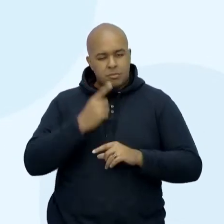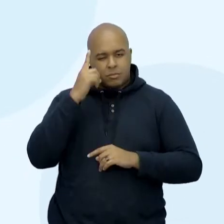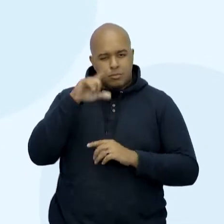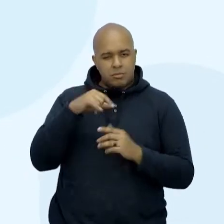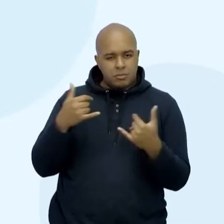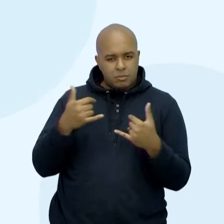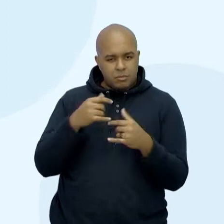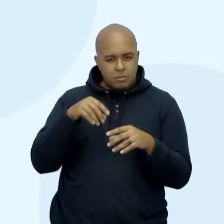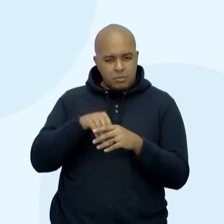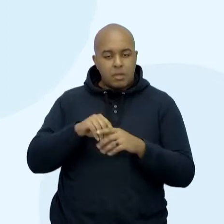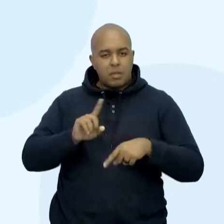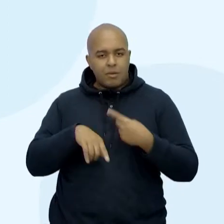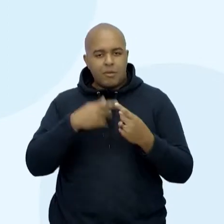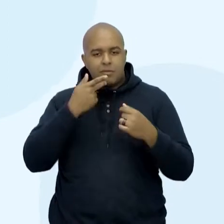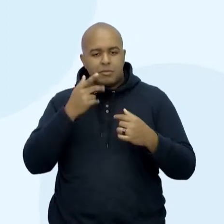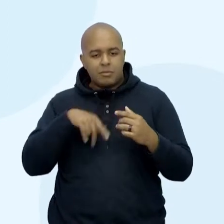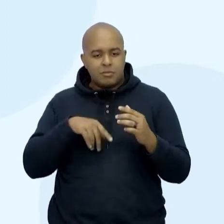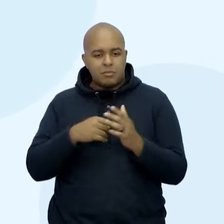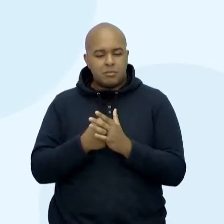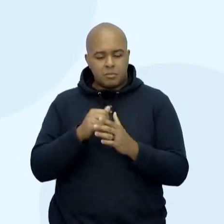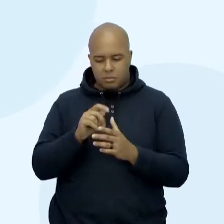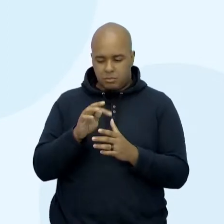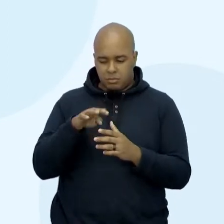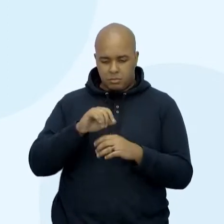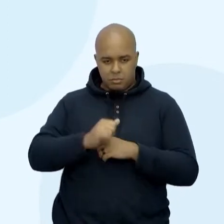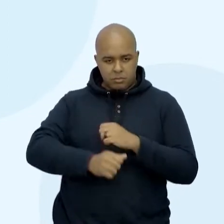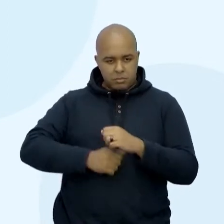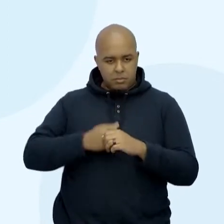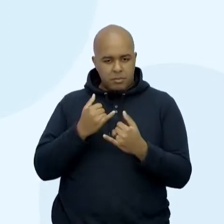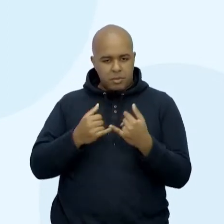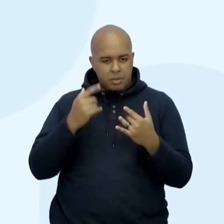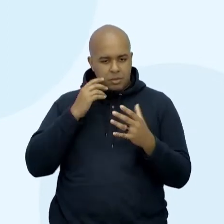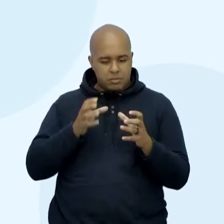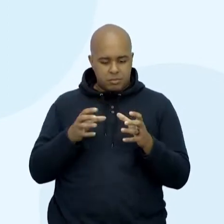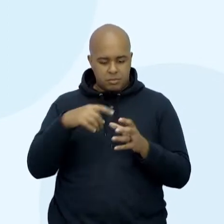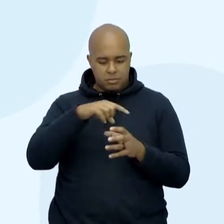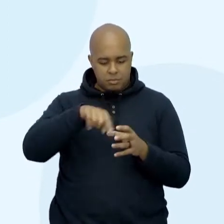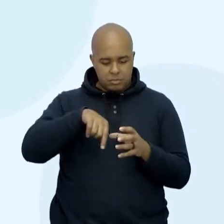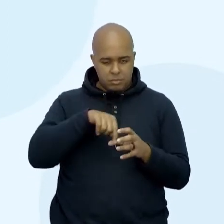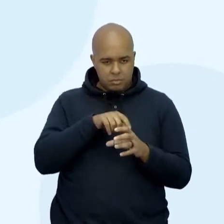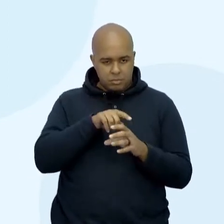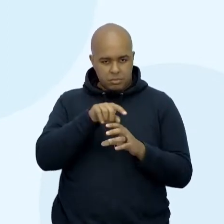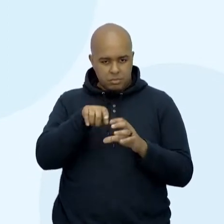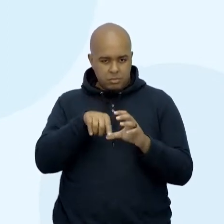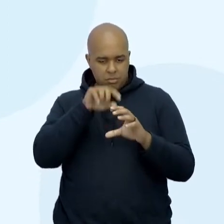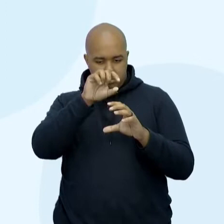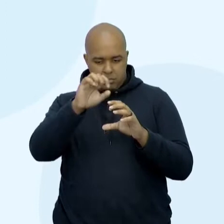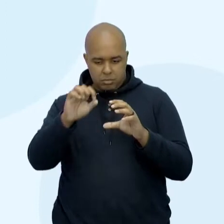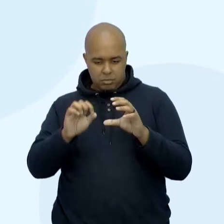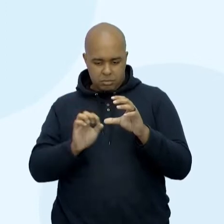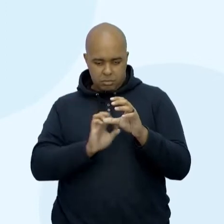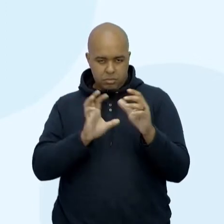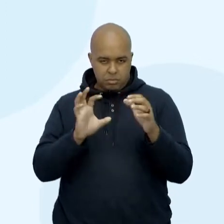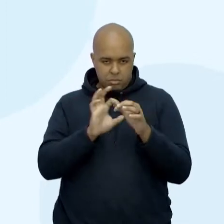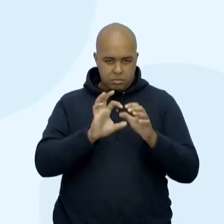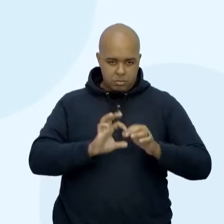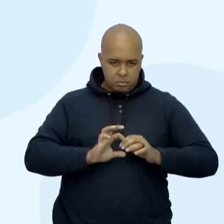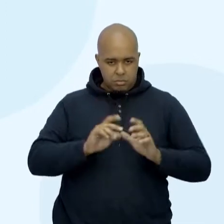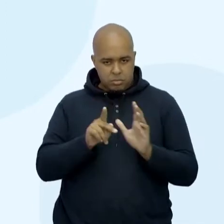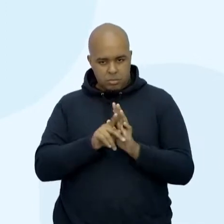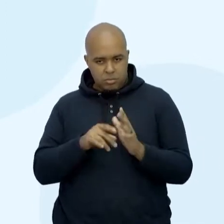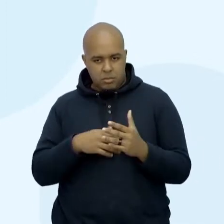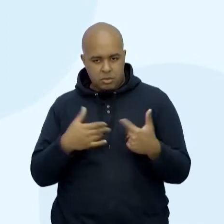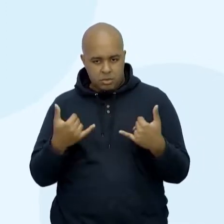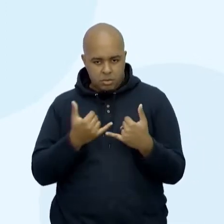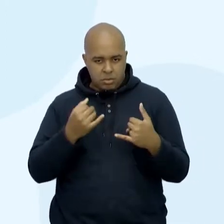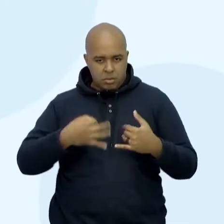de cargas. E aí ele falou que o modelo atômico parece esse pudim de passas aí, né? Pensa numa bolinha todo grudadinho aí com